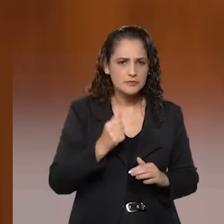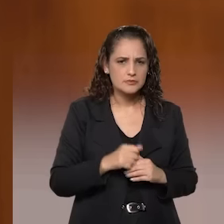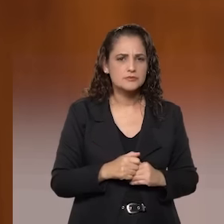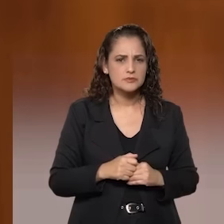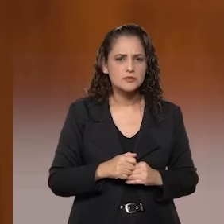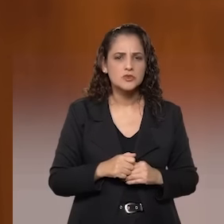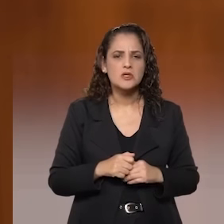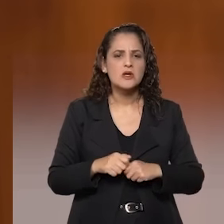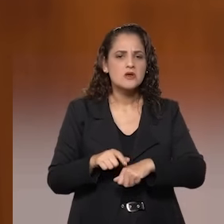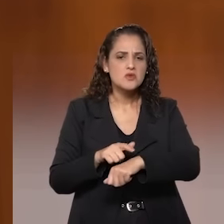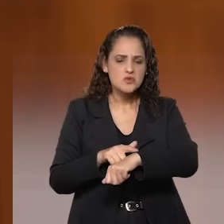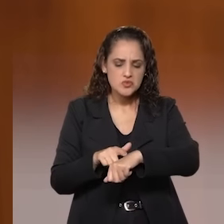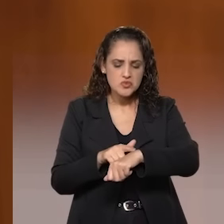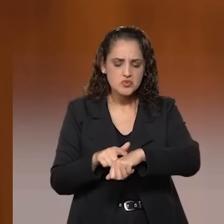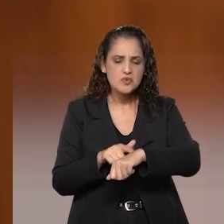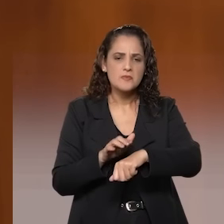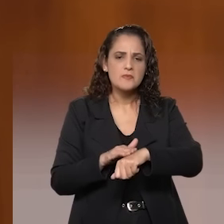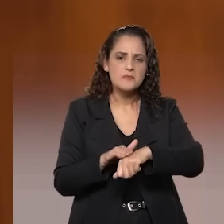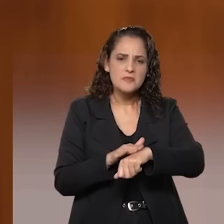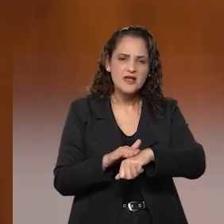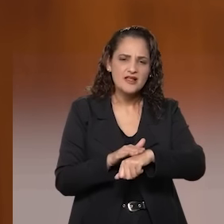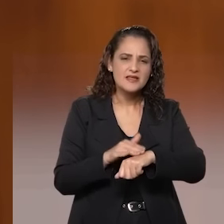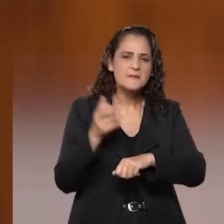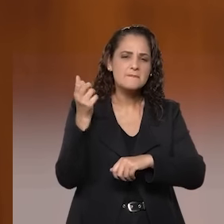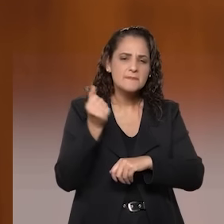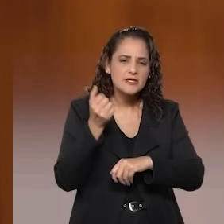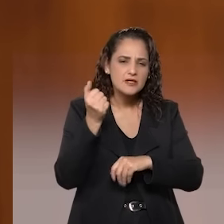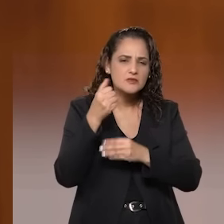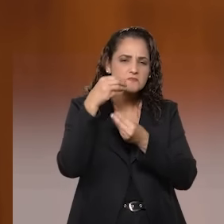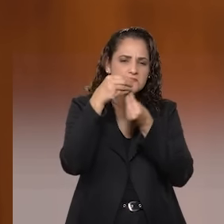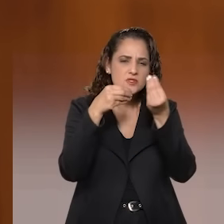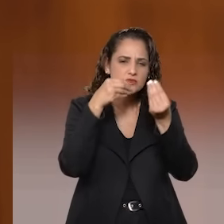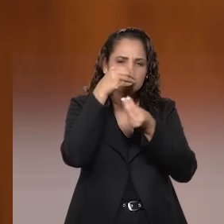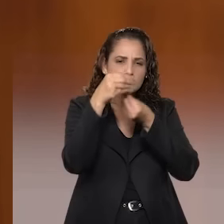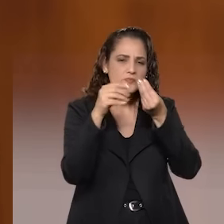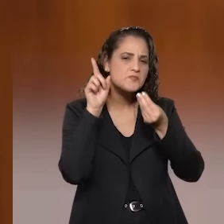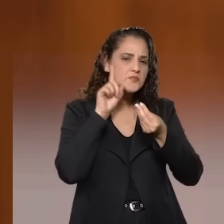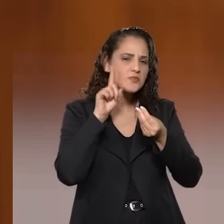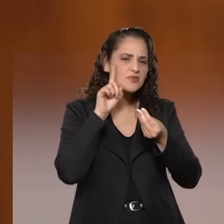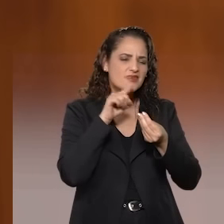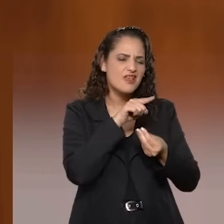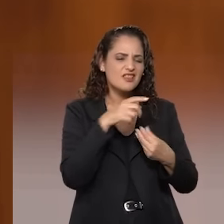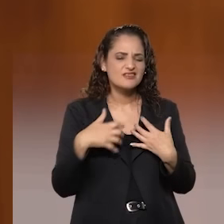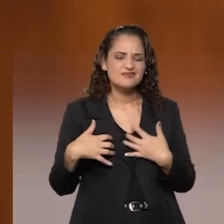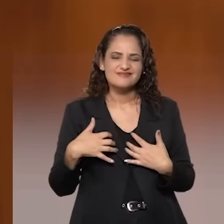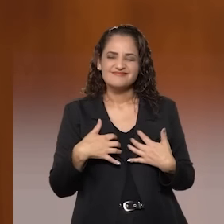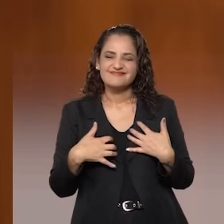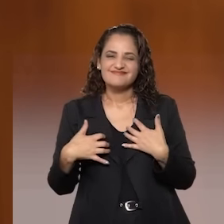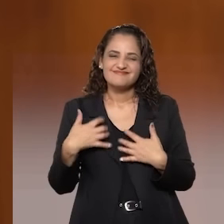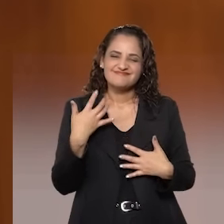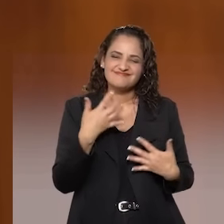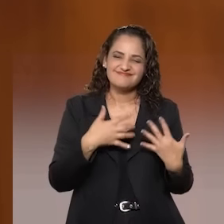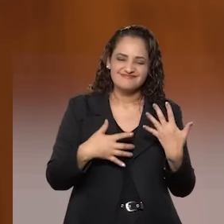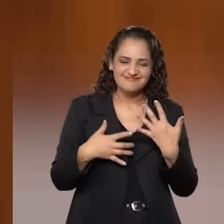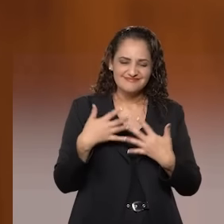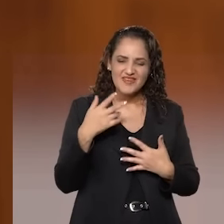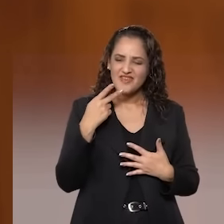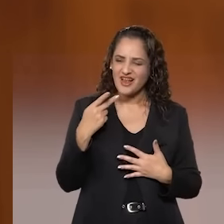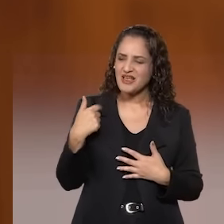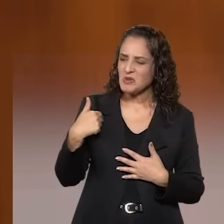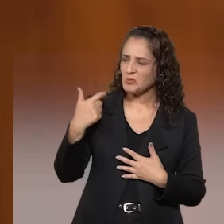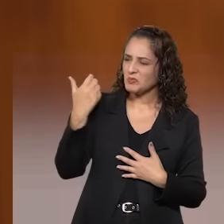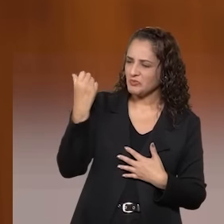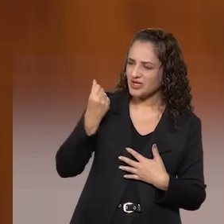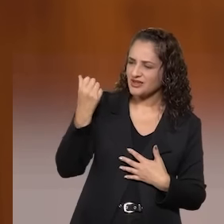todas essas tonalidades E ela percebeu O desconforto também dessas pessoas que se diziam brancas